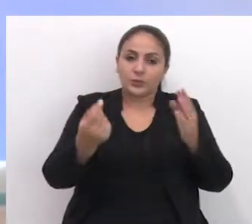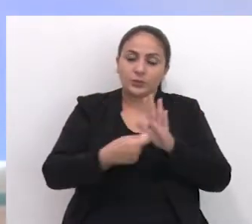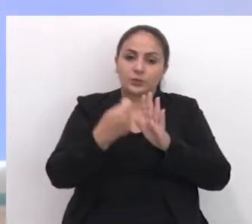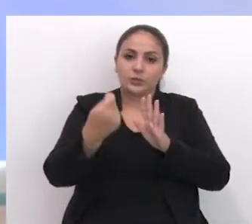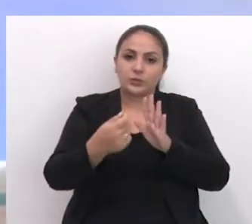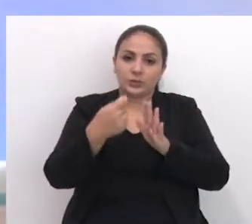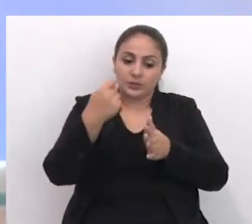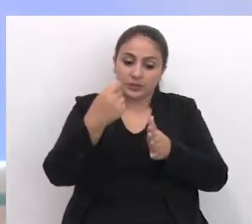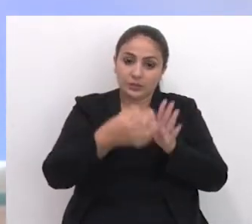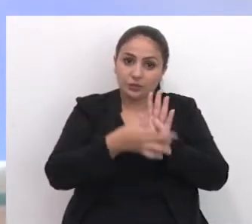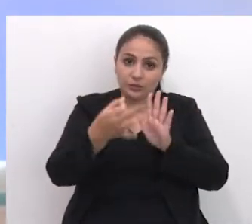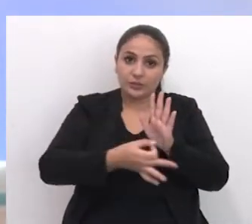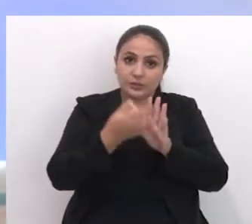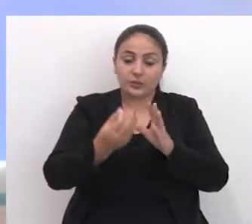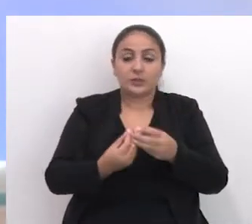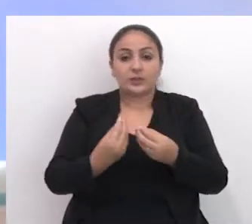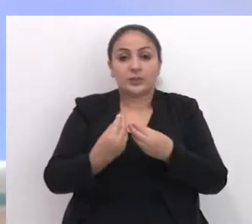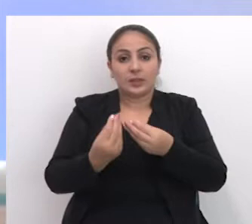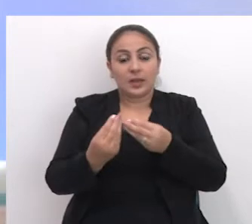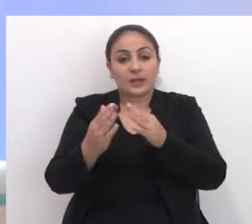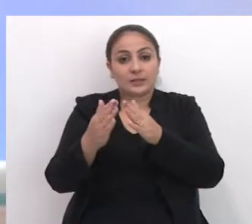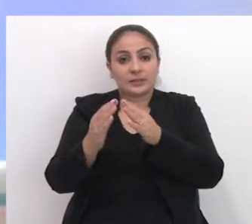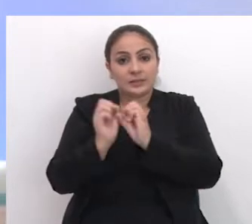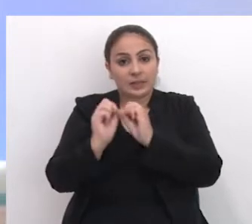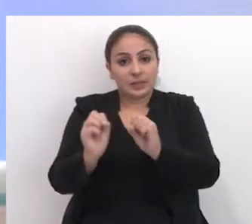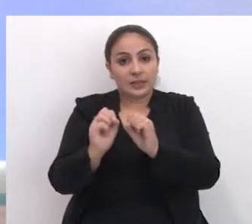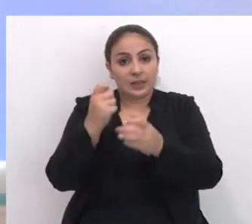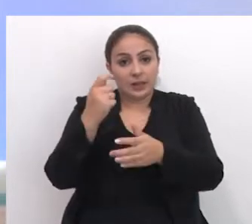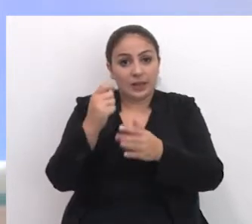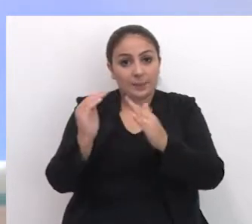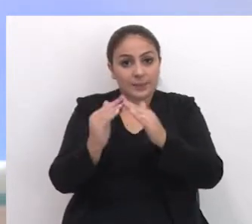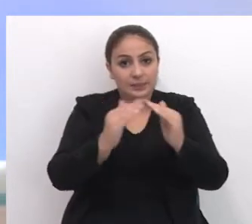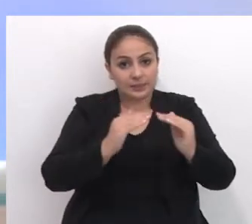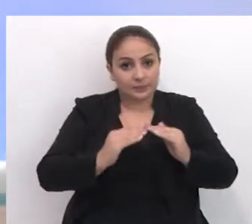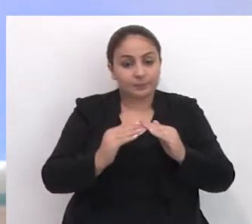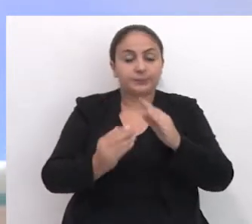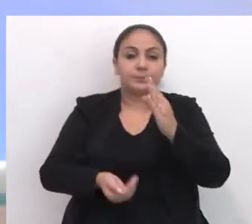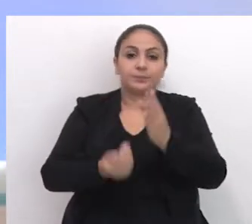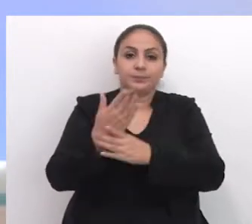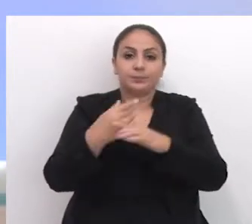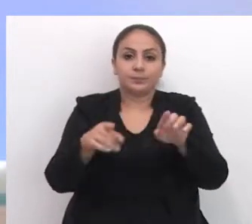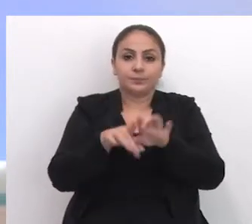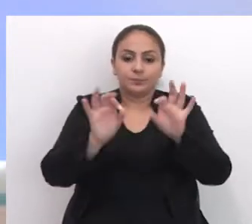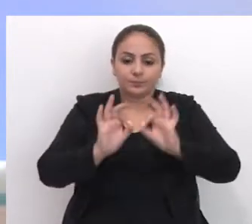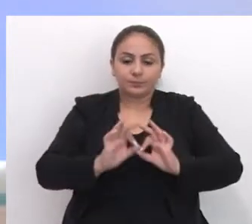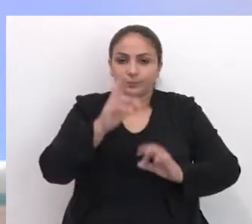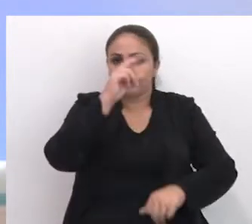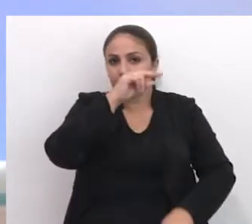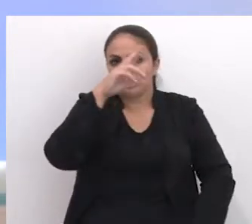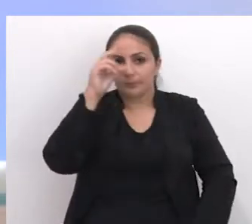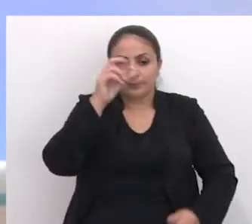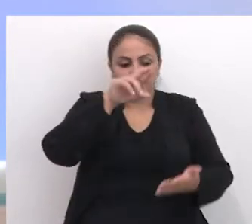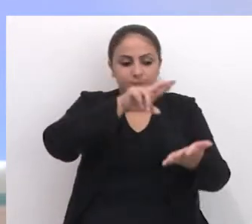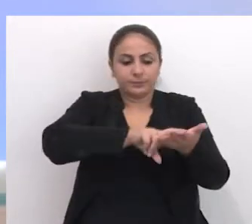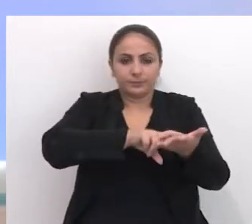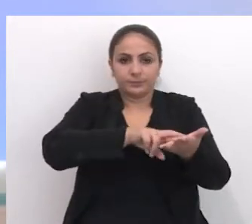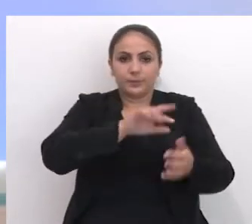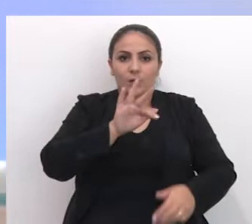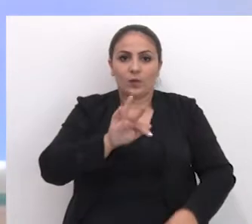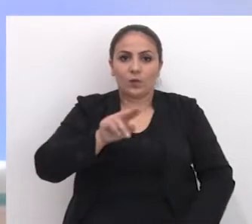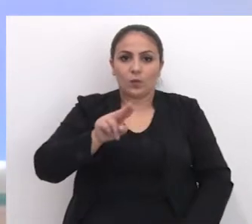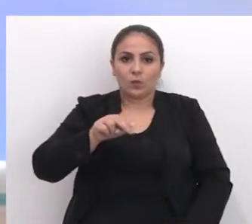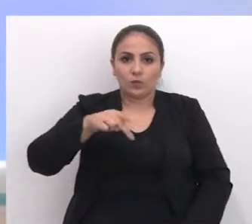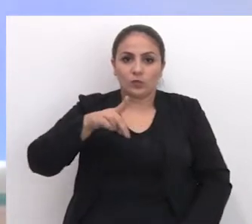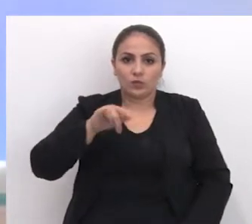muitas indicações enviadas à Secretaria de Habitação. Ele também elaborou o Programa Municipal de